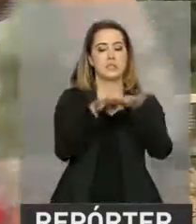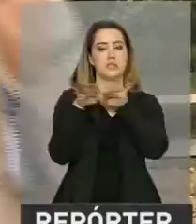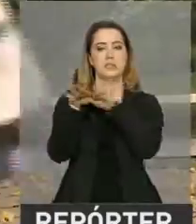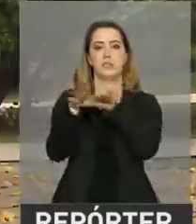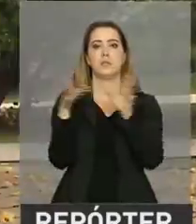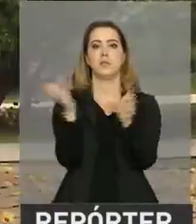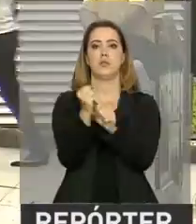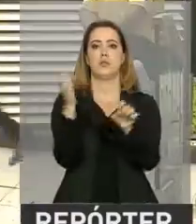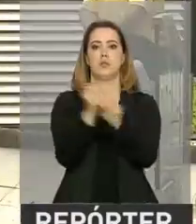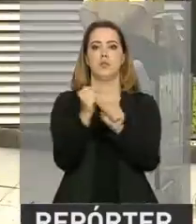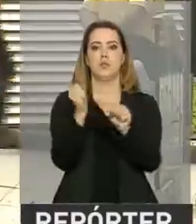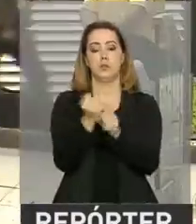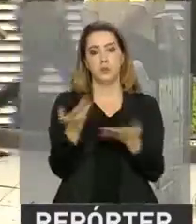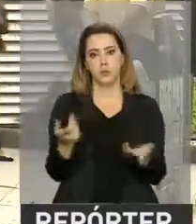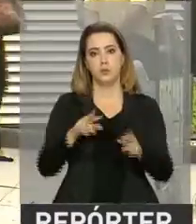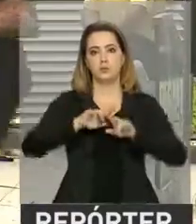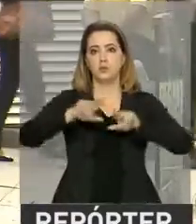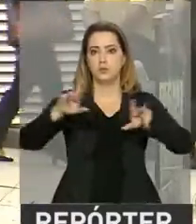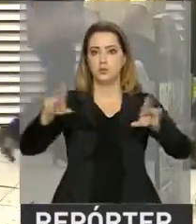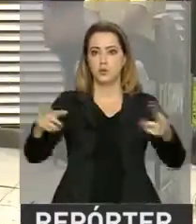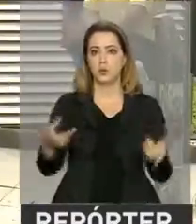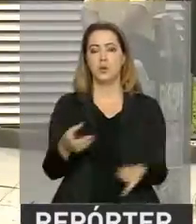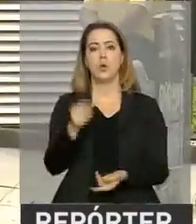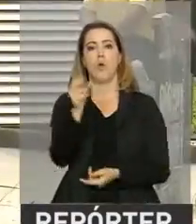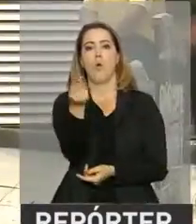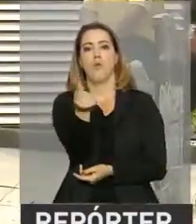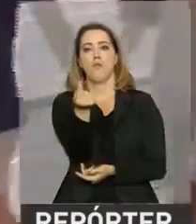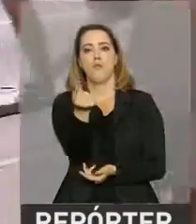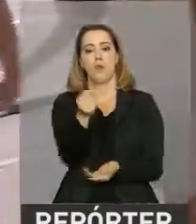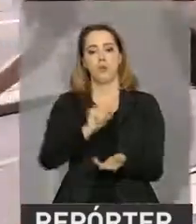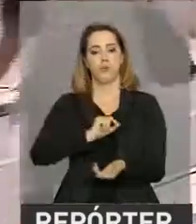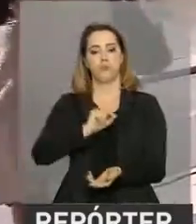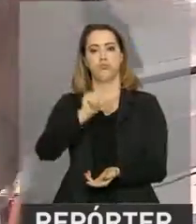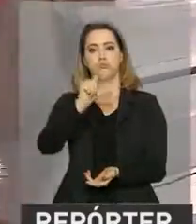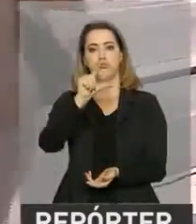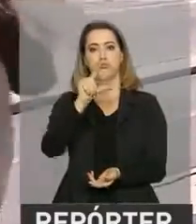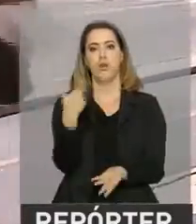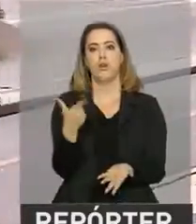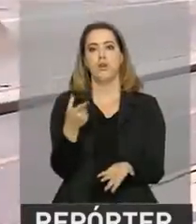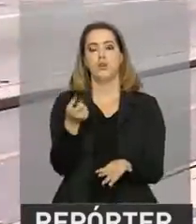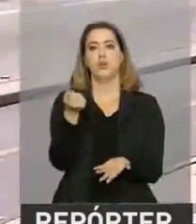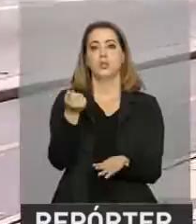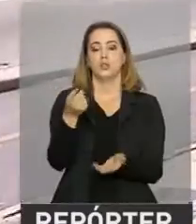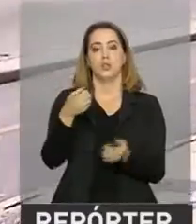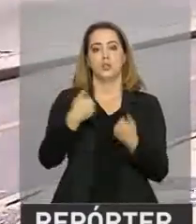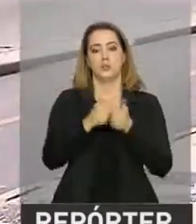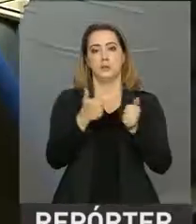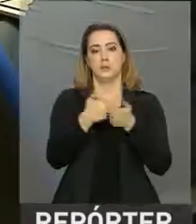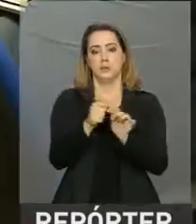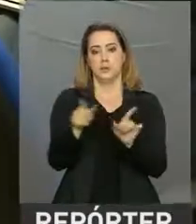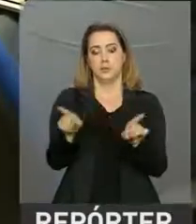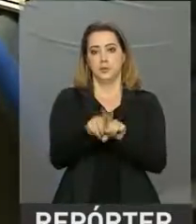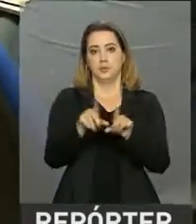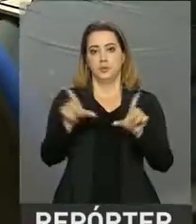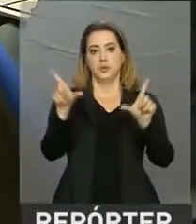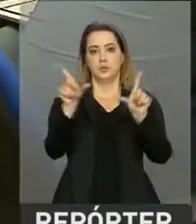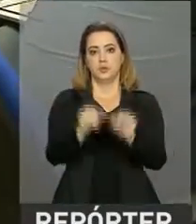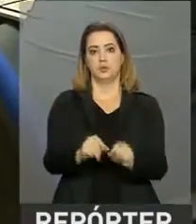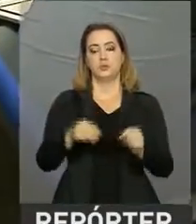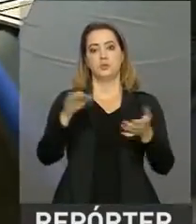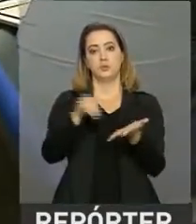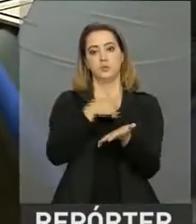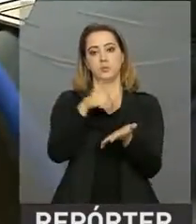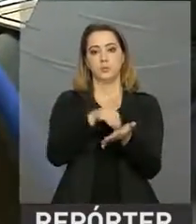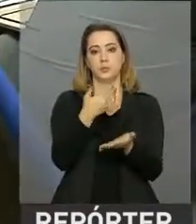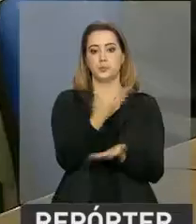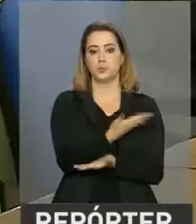desconto previdenciário, reajuste da tarifa do bilhete único e redução do número de secretarias estaduais. Essa semana, o